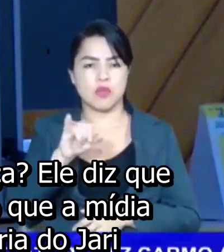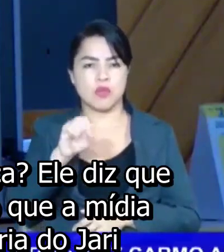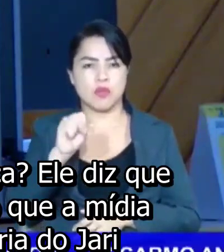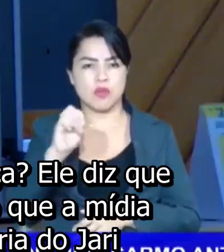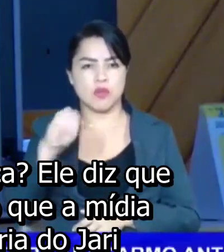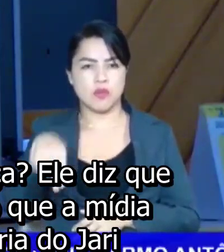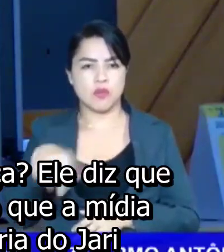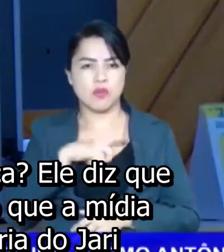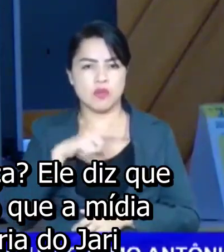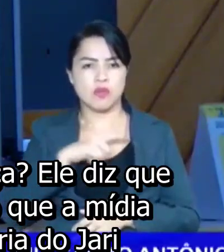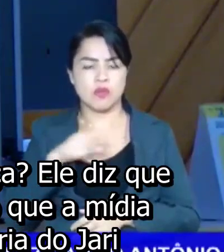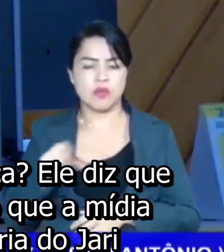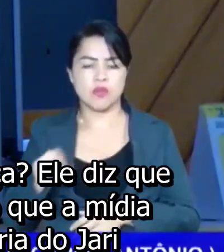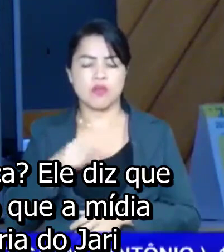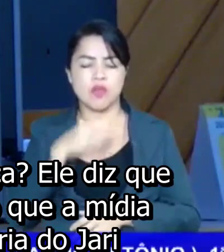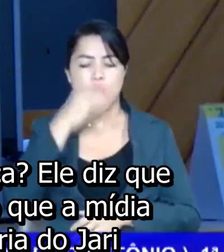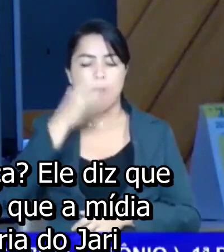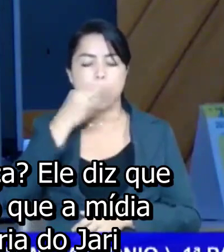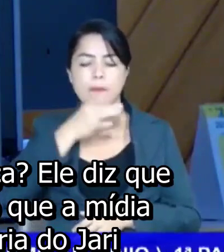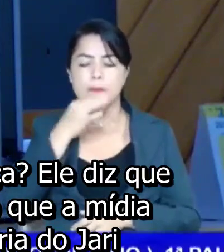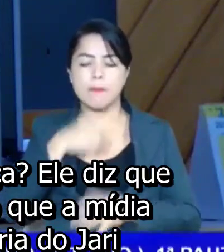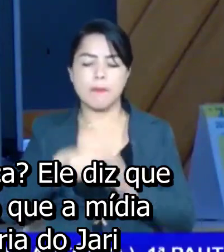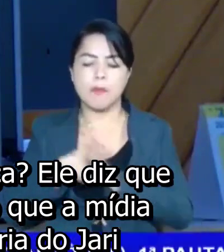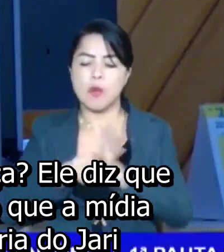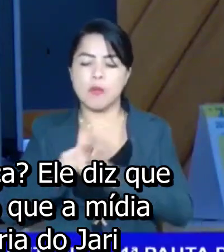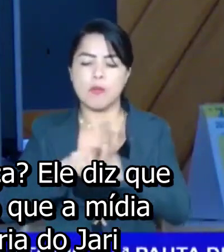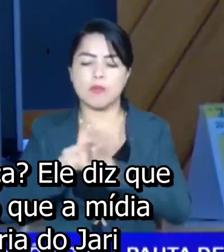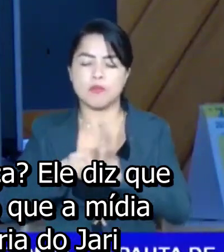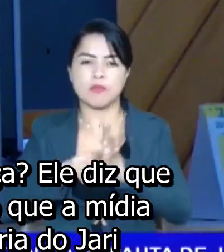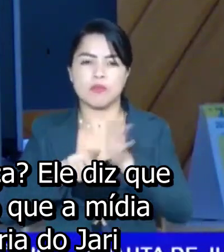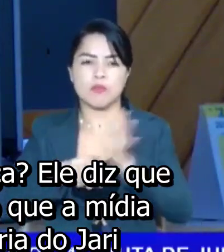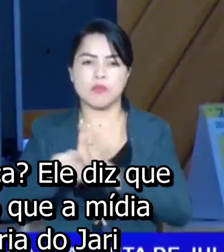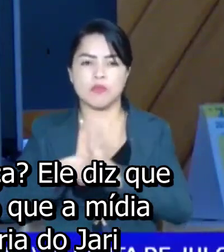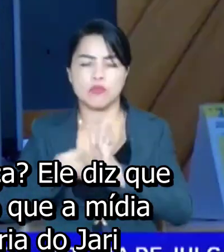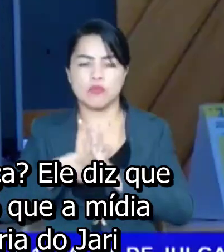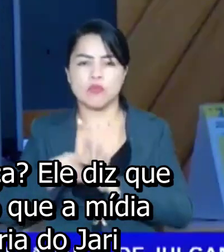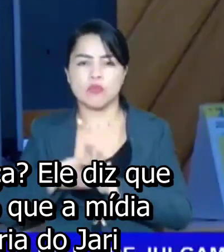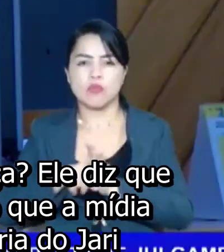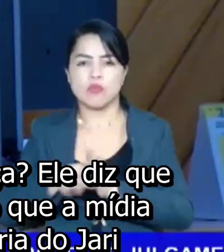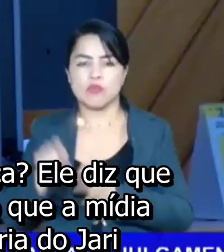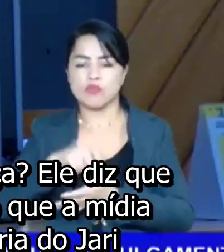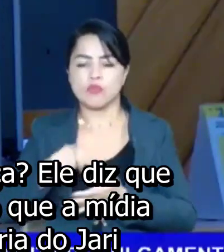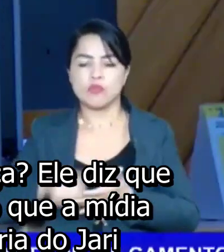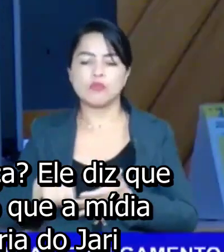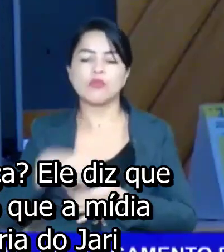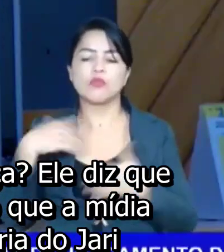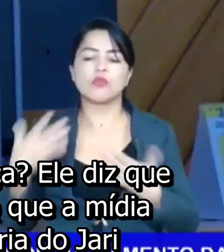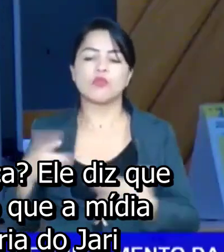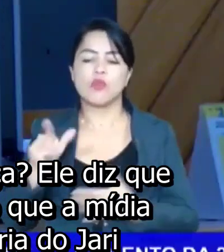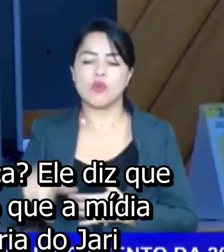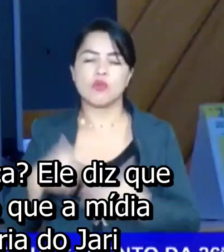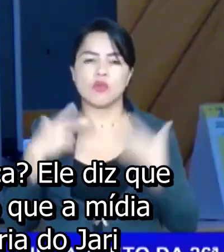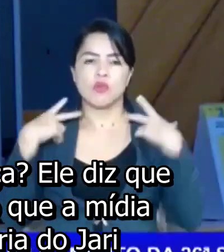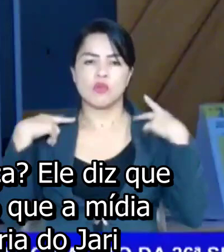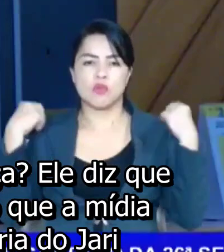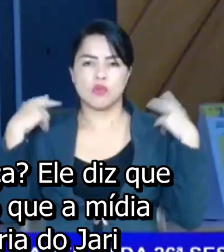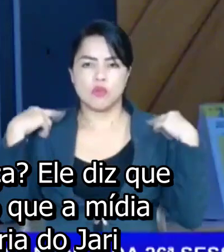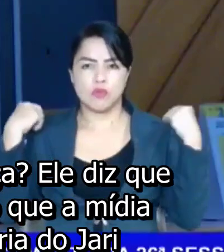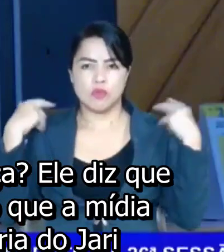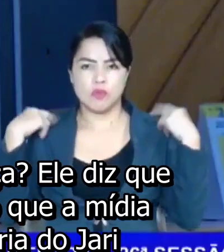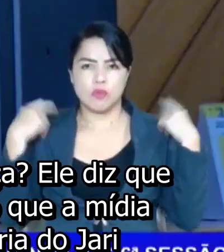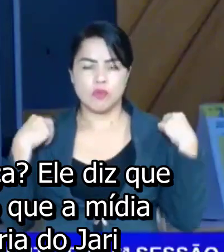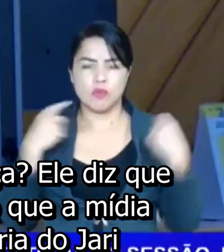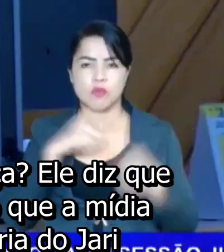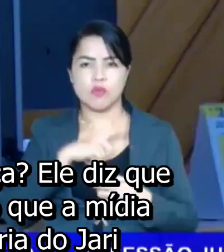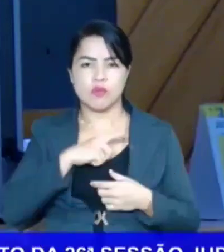em seu interrogatório, que a mídia está anexa, disse: que é motorista, que